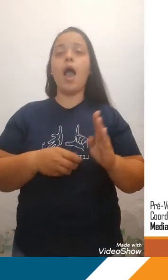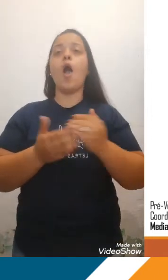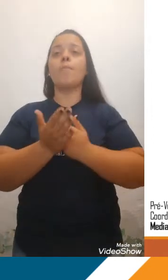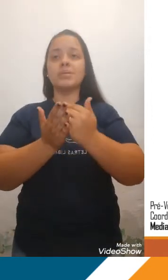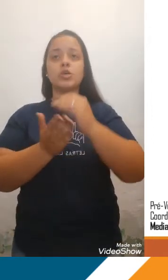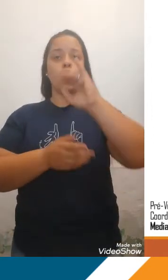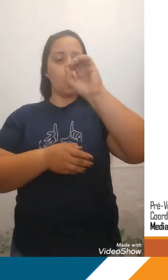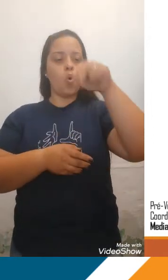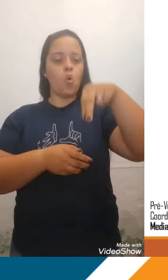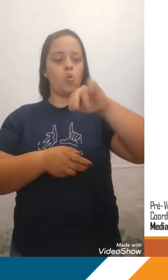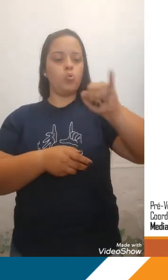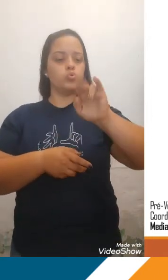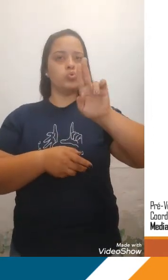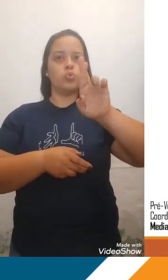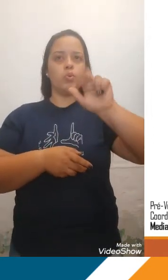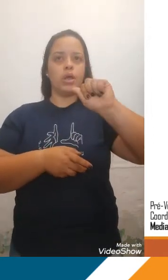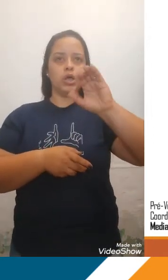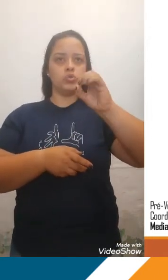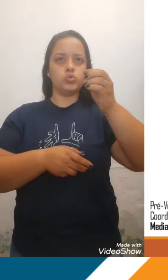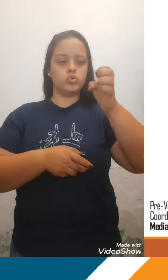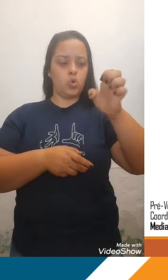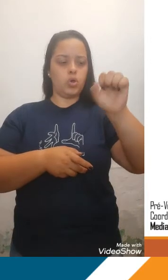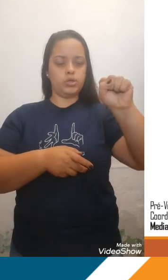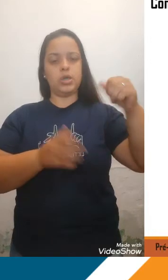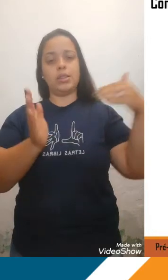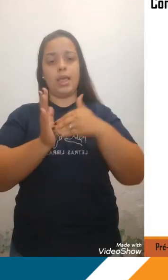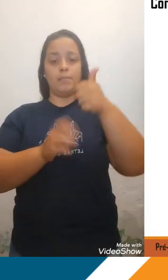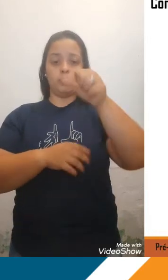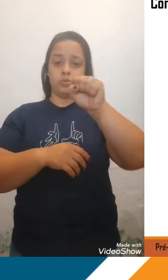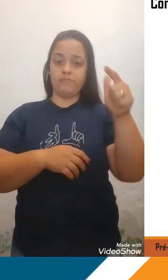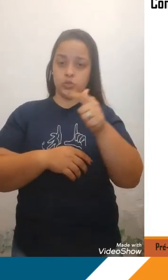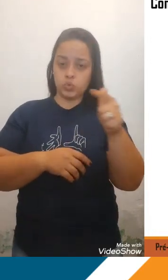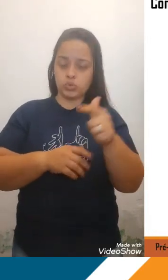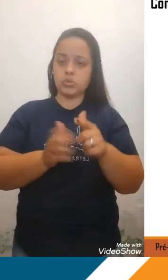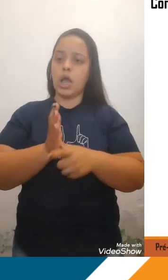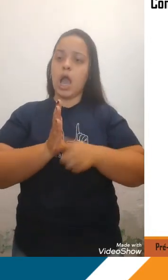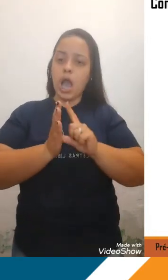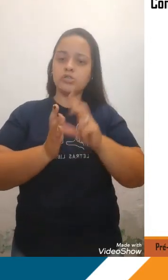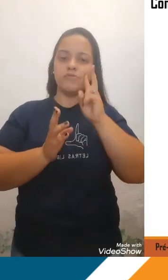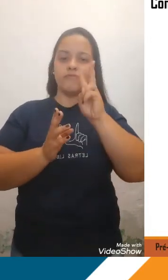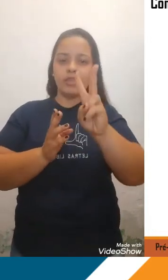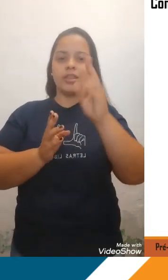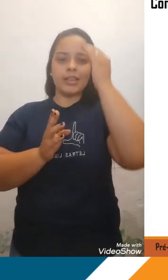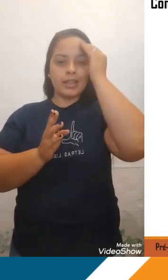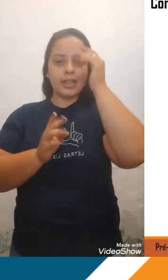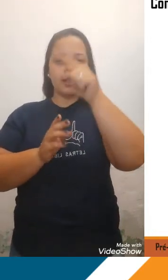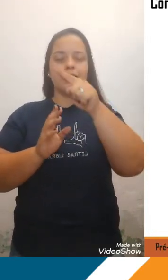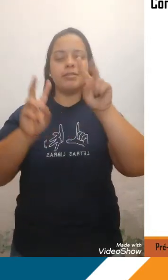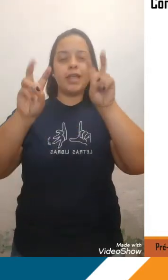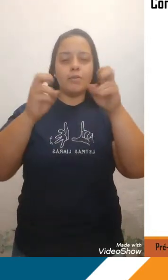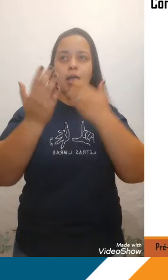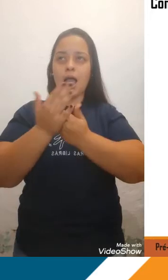as conjurações até 1822. Vamos nessa? Antes de vermos propriamente a temática desta aula,